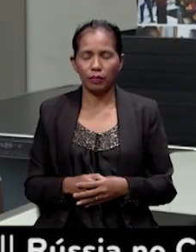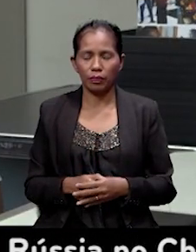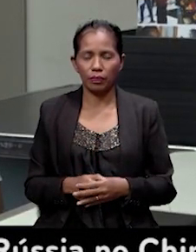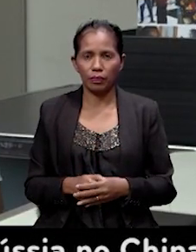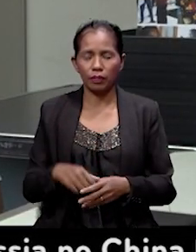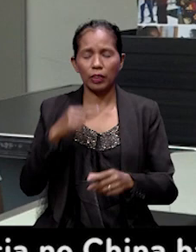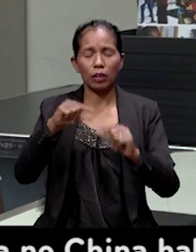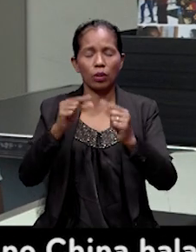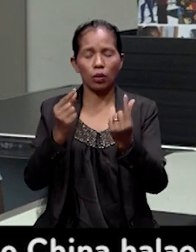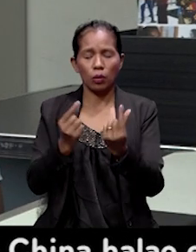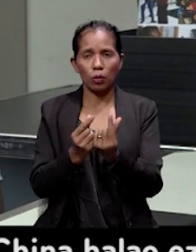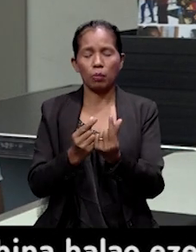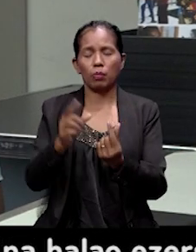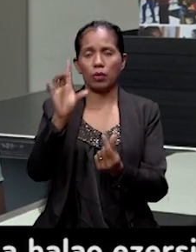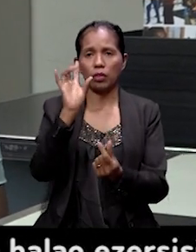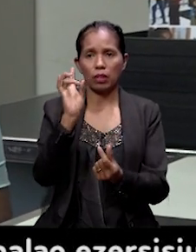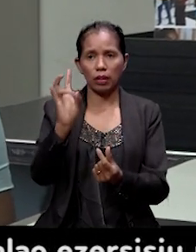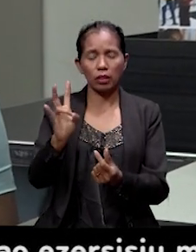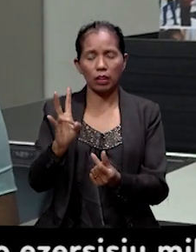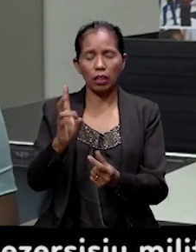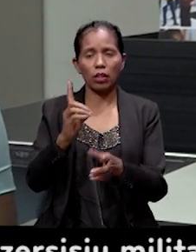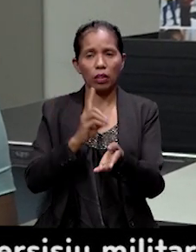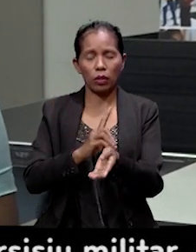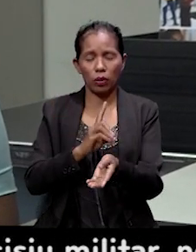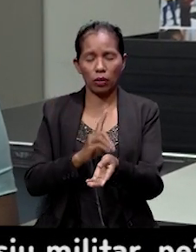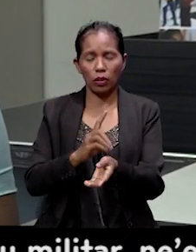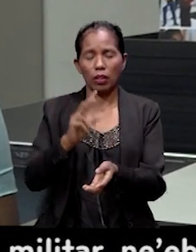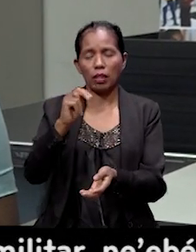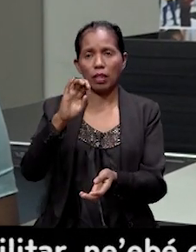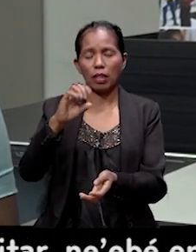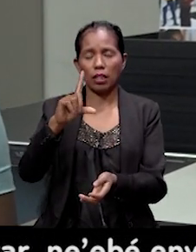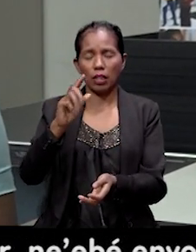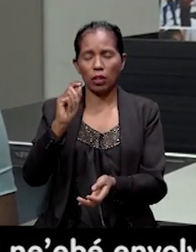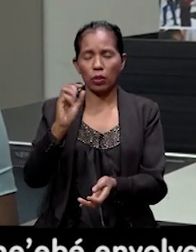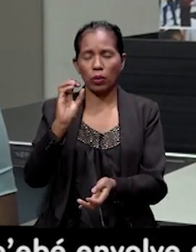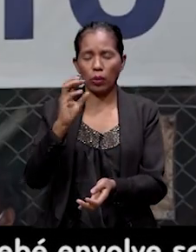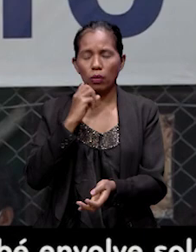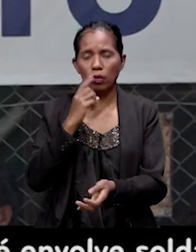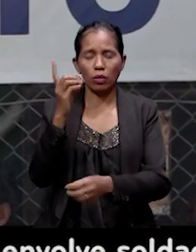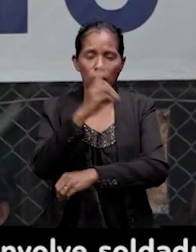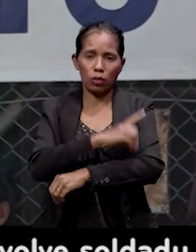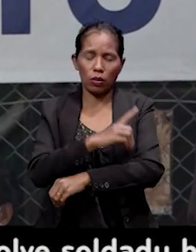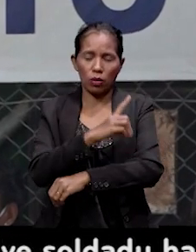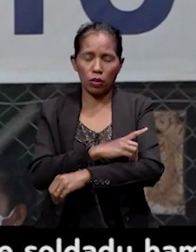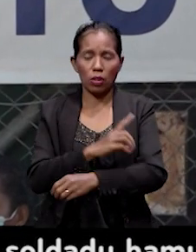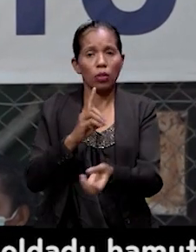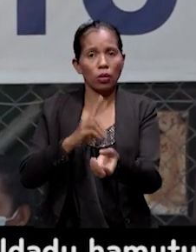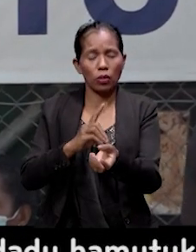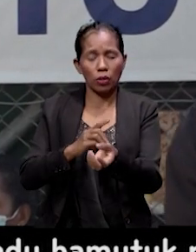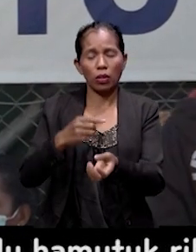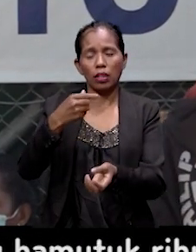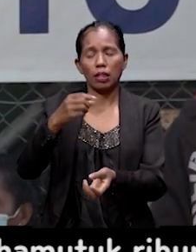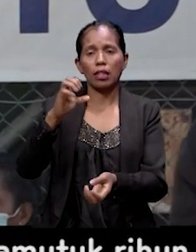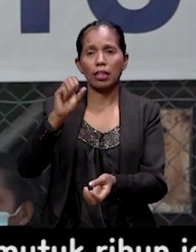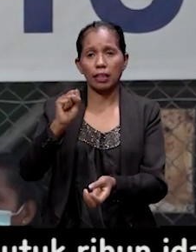Coordenador Pilar Seti, Dr. Nilton do Carmo da Silva Hateten, Rusiloron Baloron, condição de saúde, Dr. Sérgio Lobo, continua